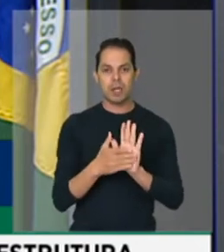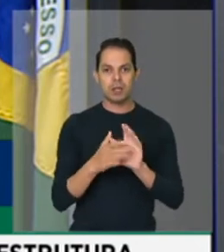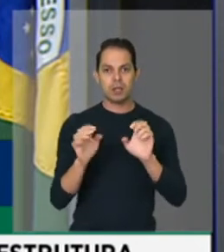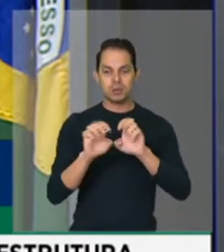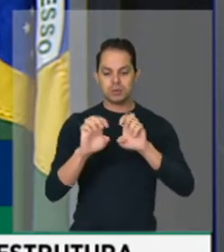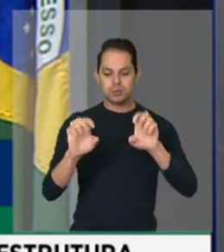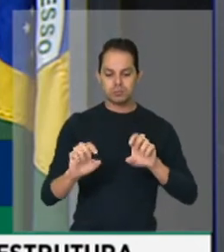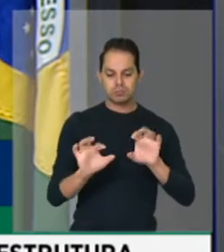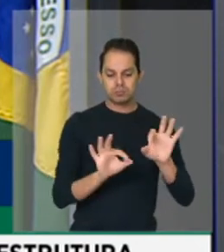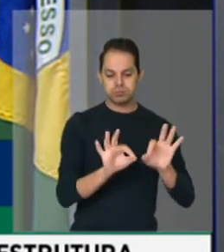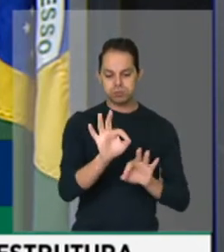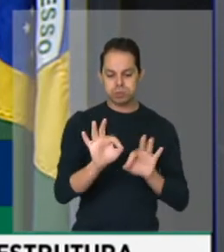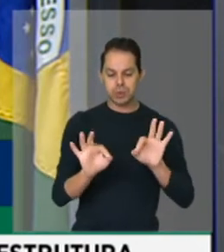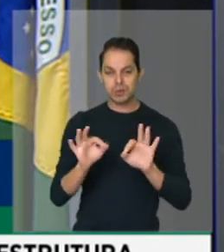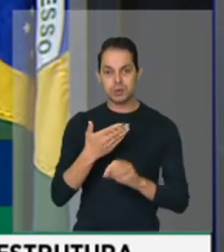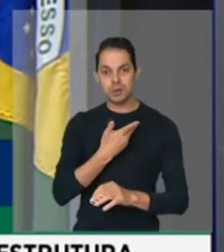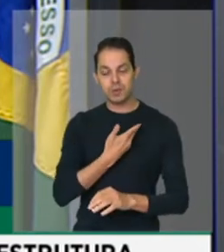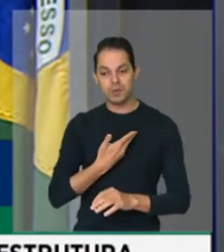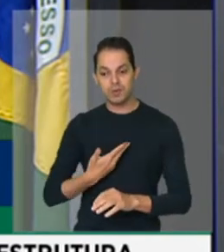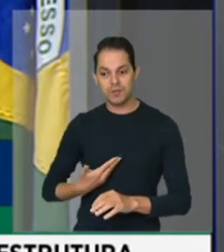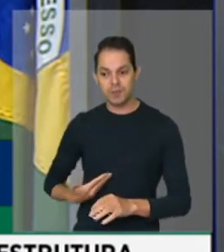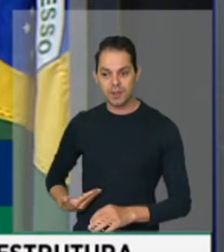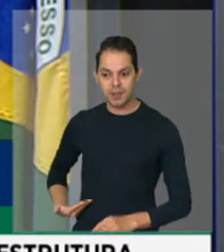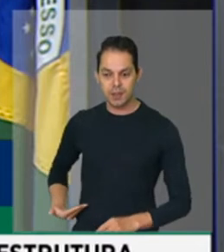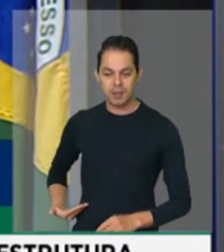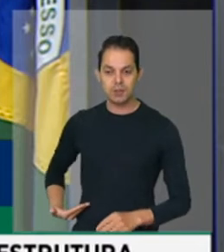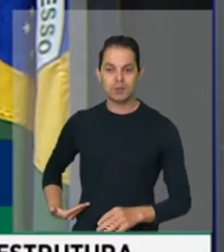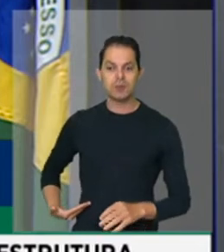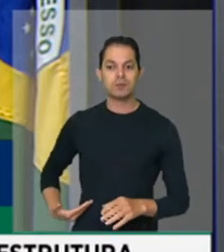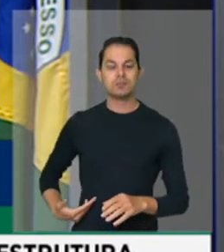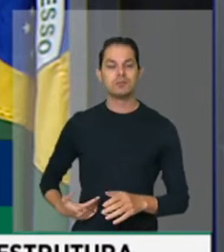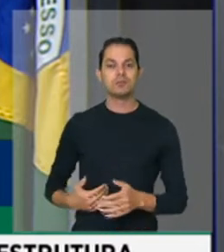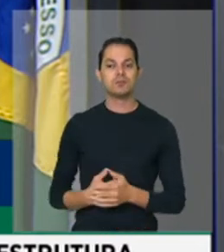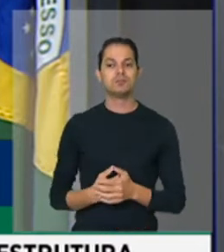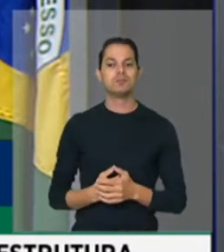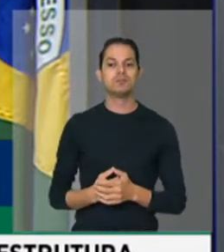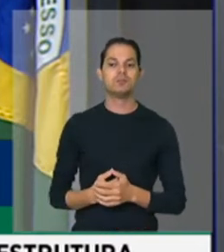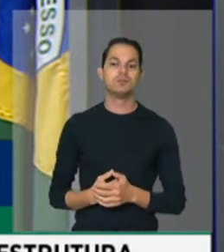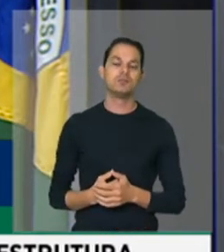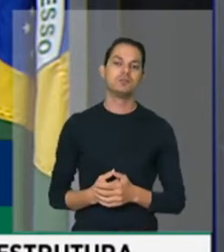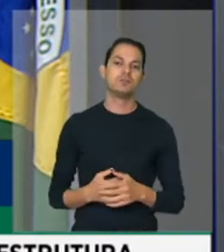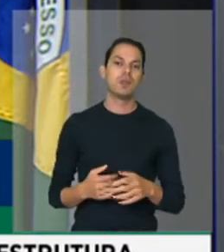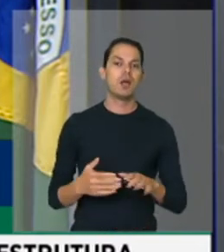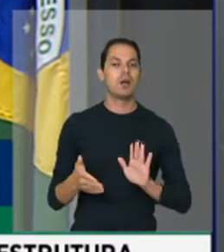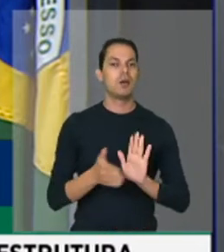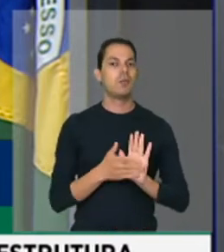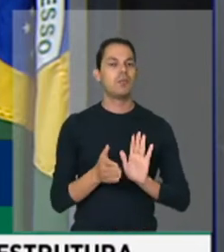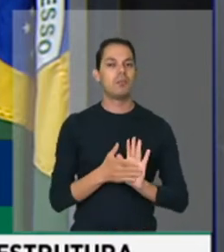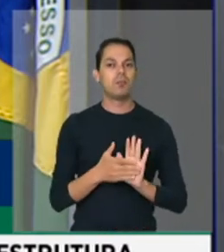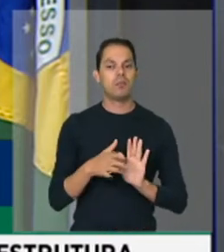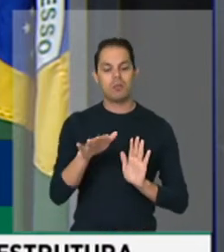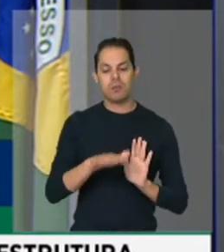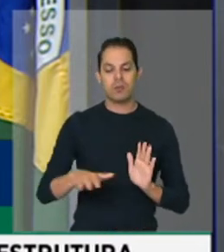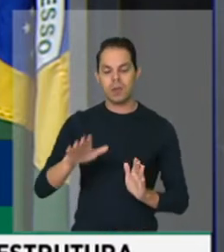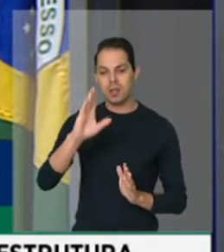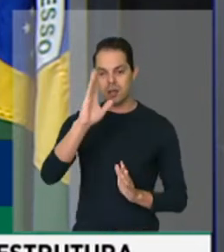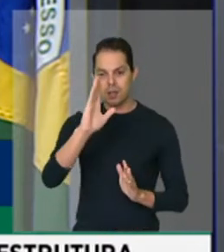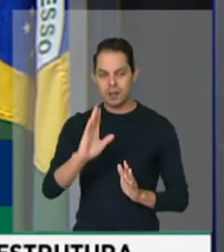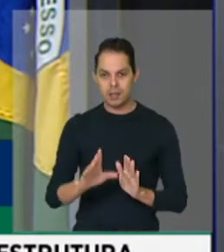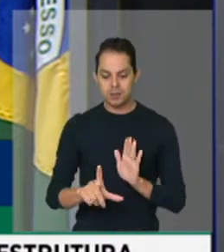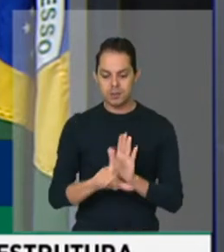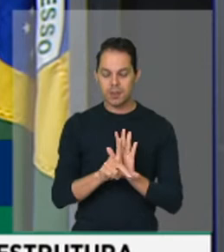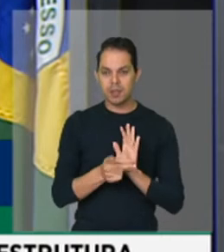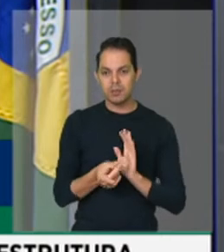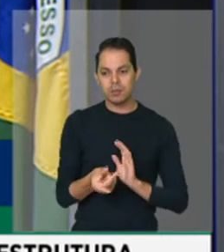de governo, não ir além do governo, uma proposta de Estado, de uma legislação perene